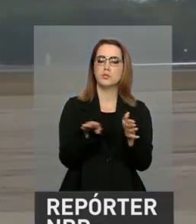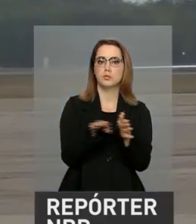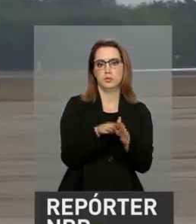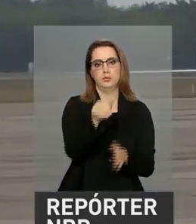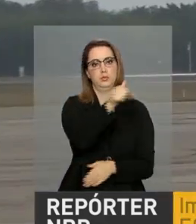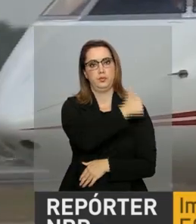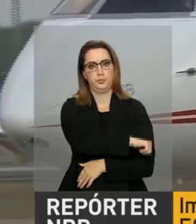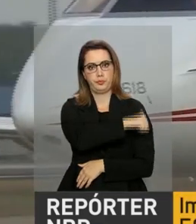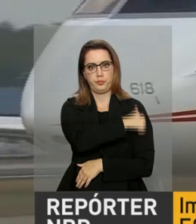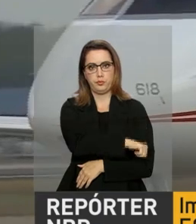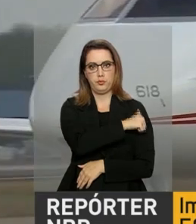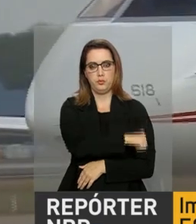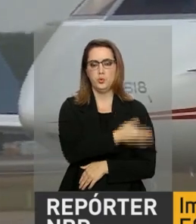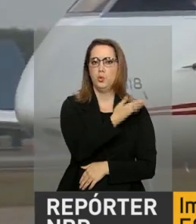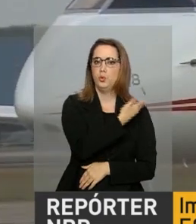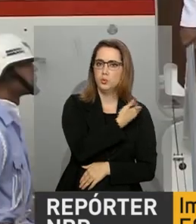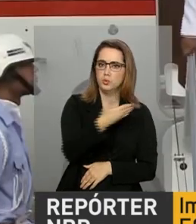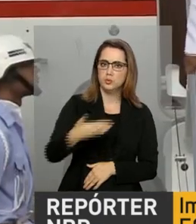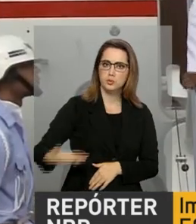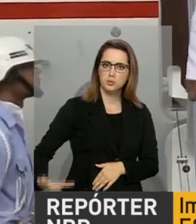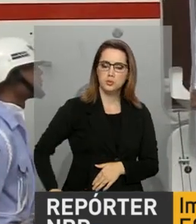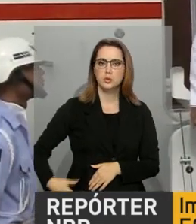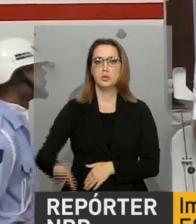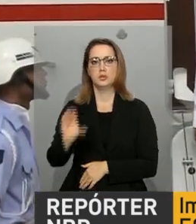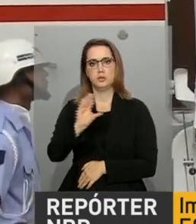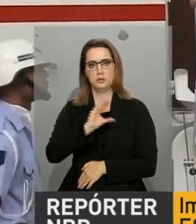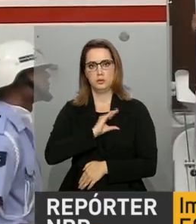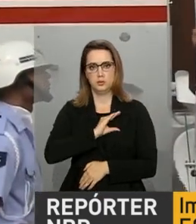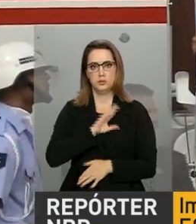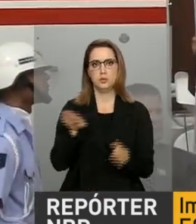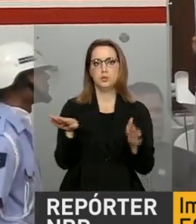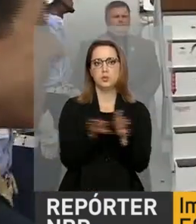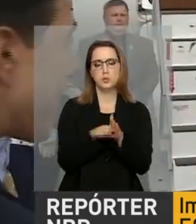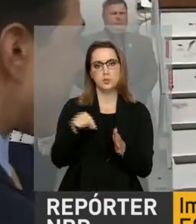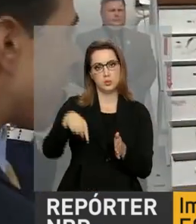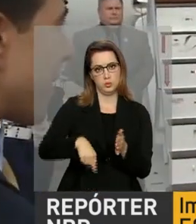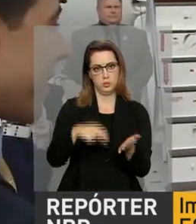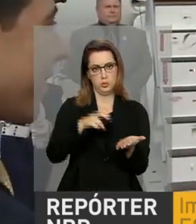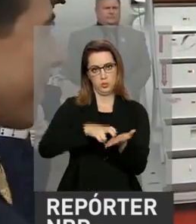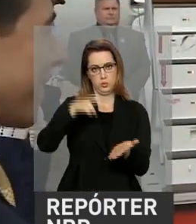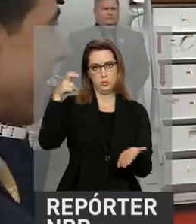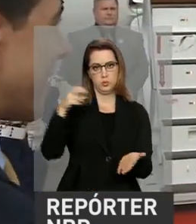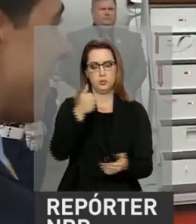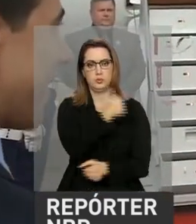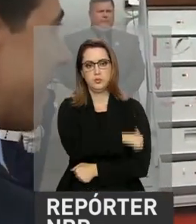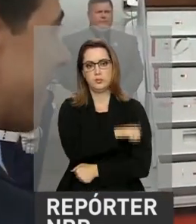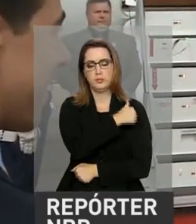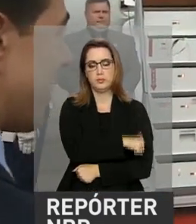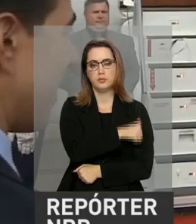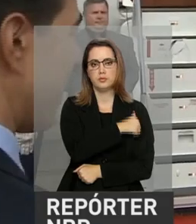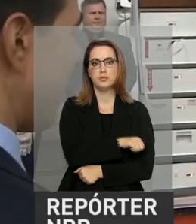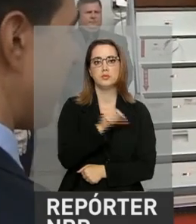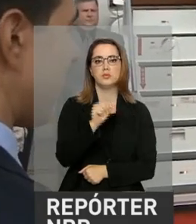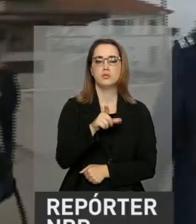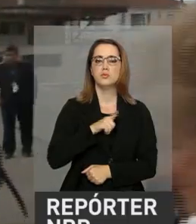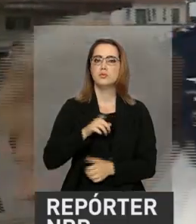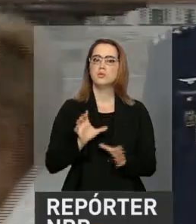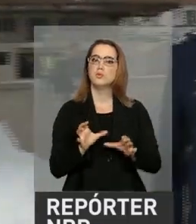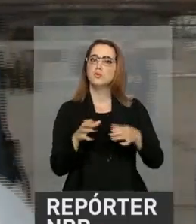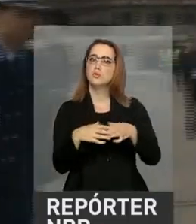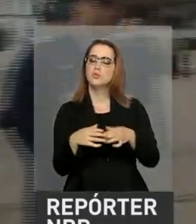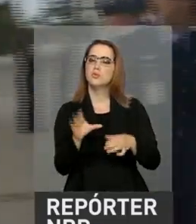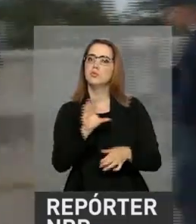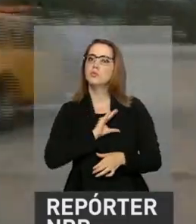governador geral do Canadá David Lloyd johnston chegou hoje pela manhã ao Rio de Janeiro a delegação conta com